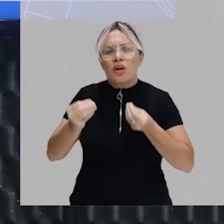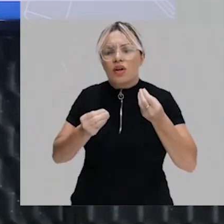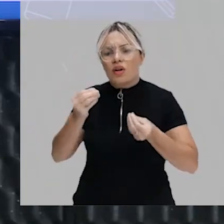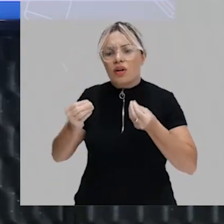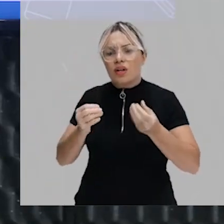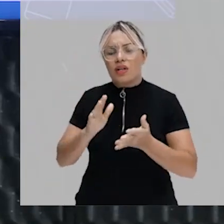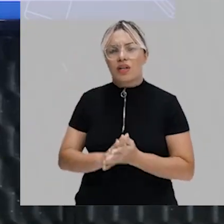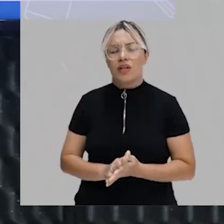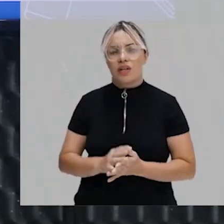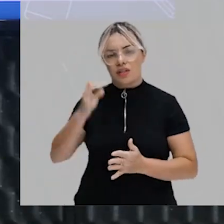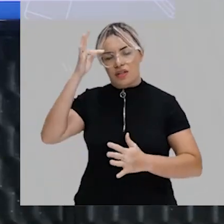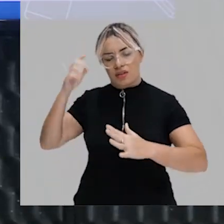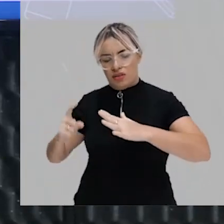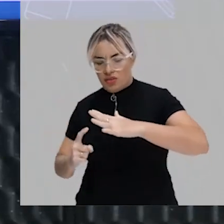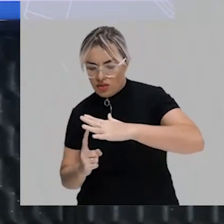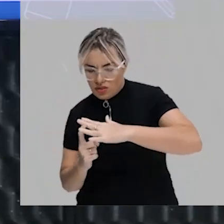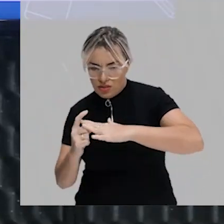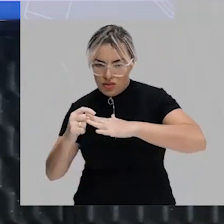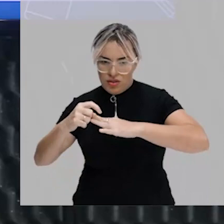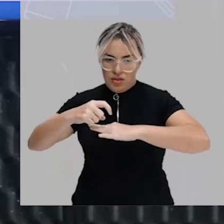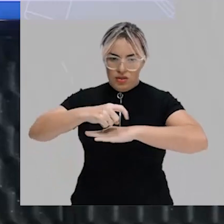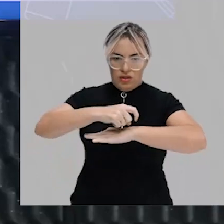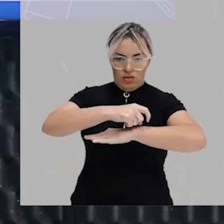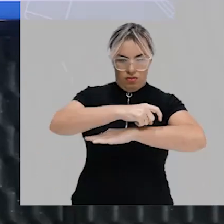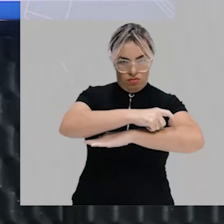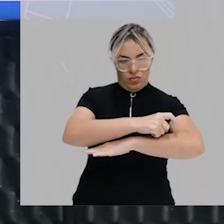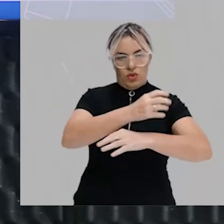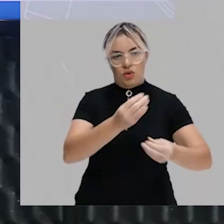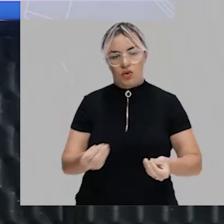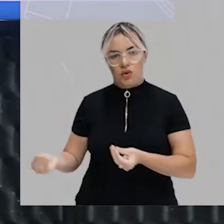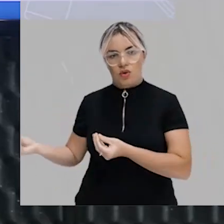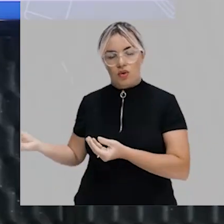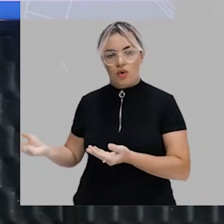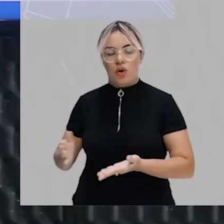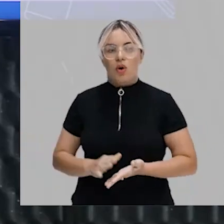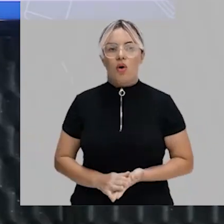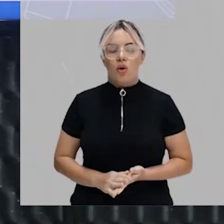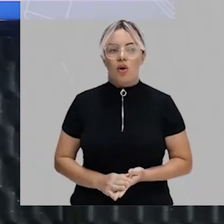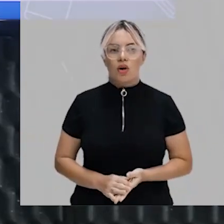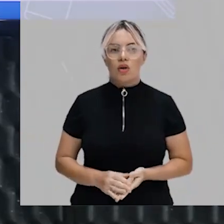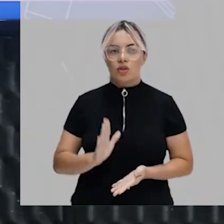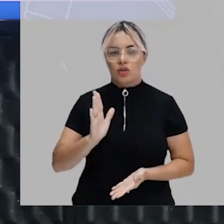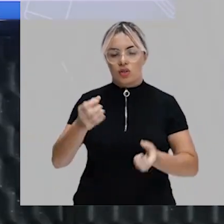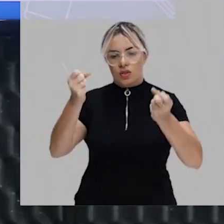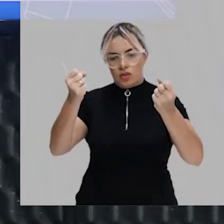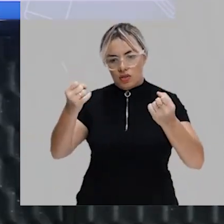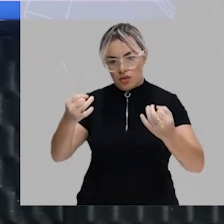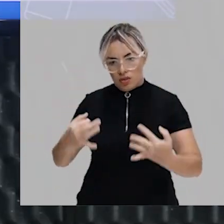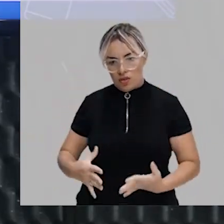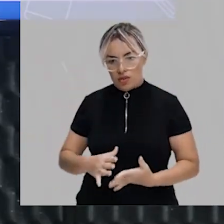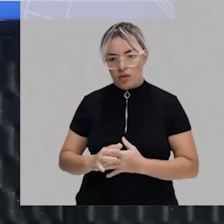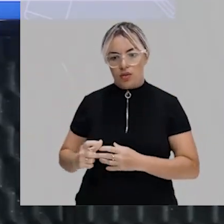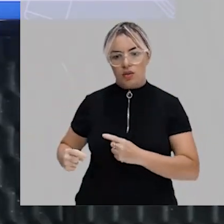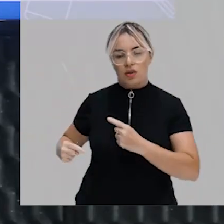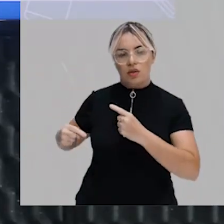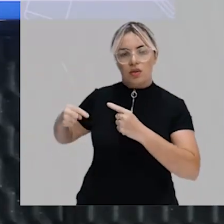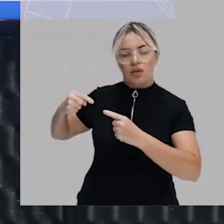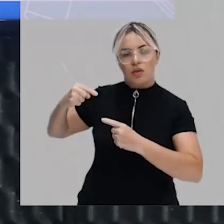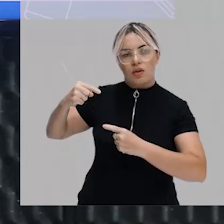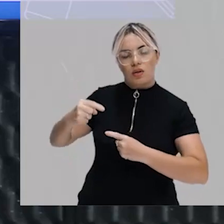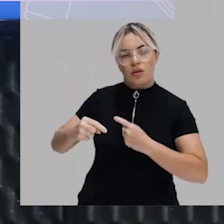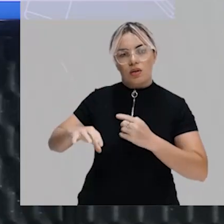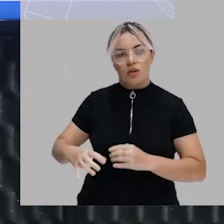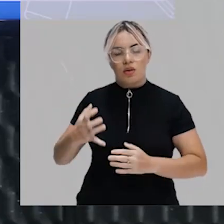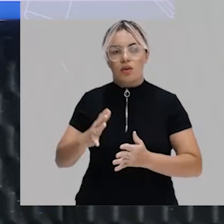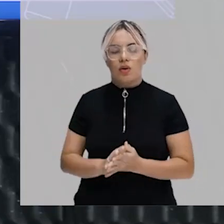abiogênese. Bem, a abiogênese, como nós já vimos, é a teoria da geração espontânea. Essa teoria defende que